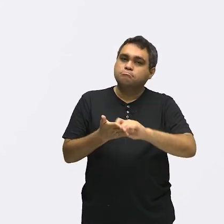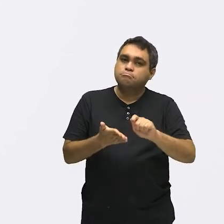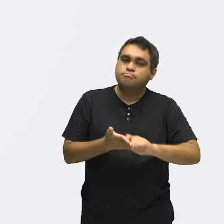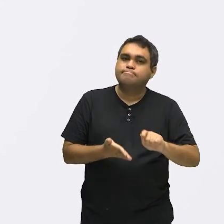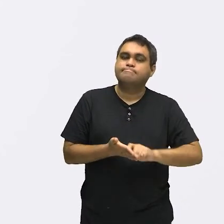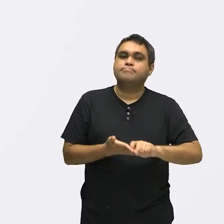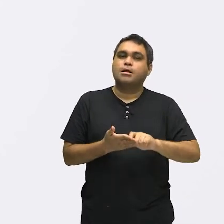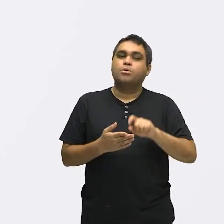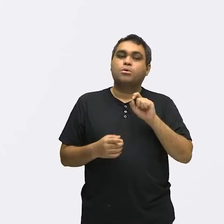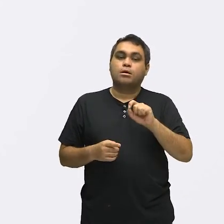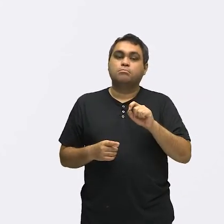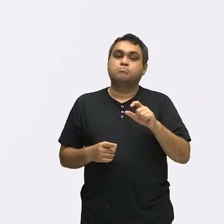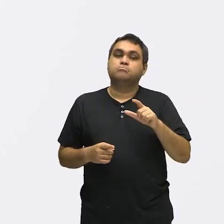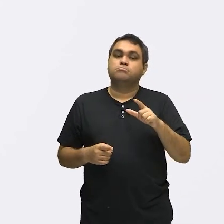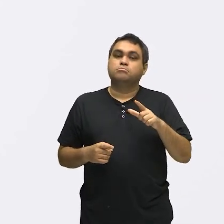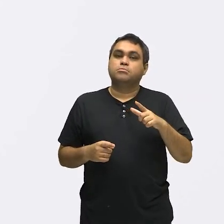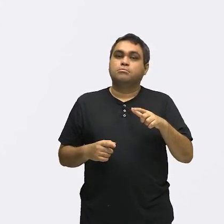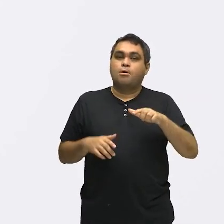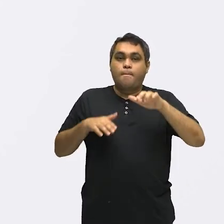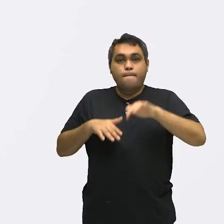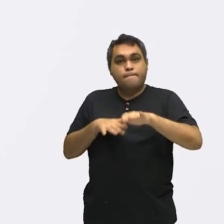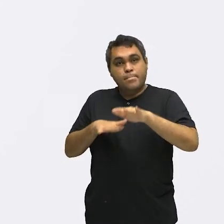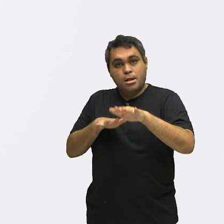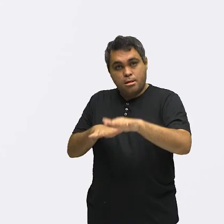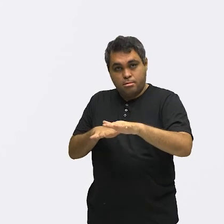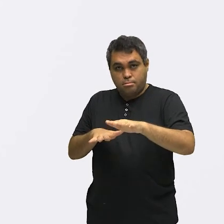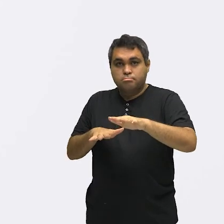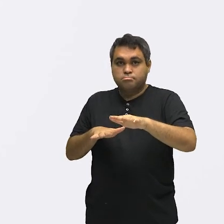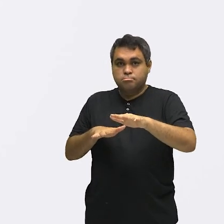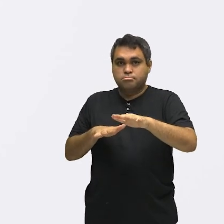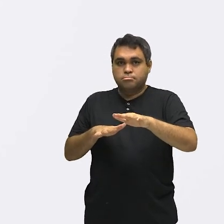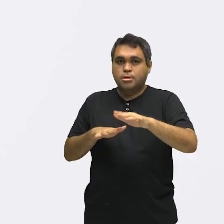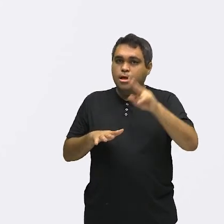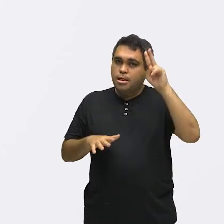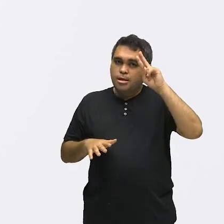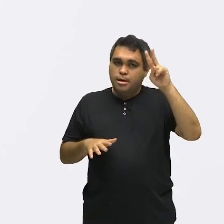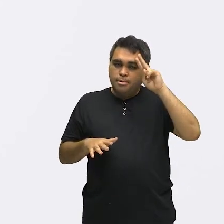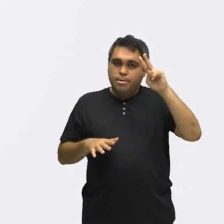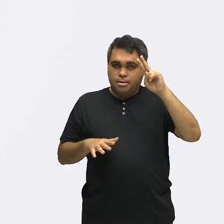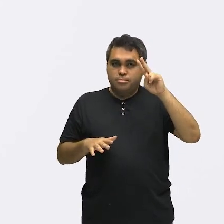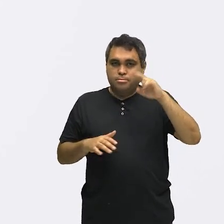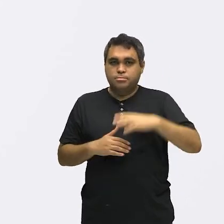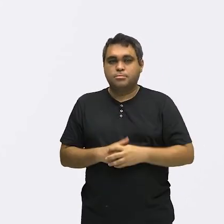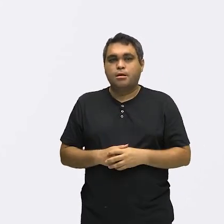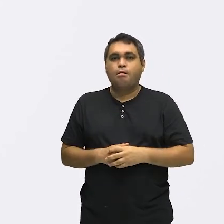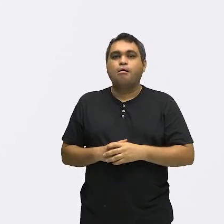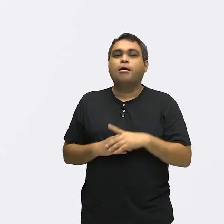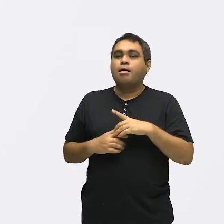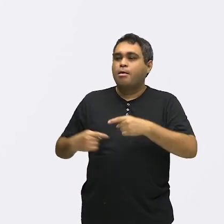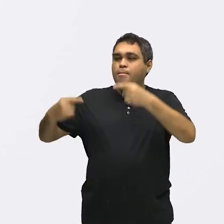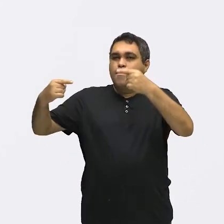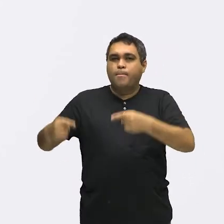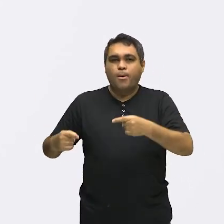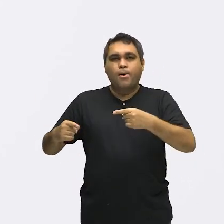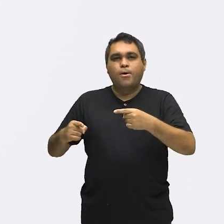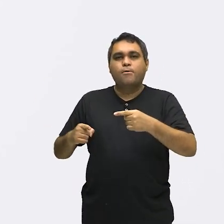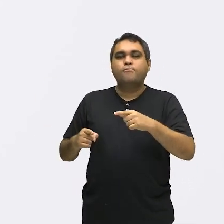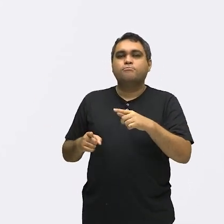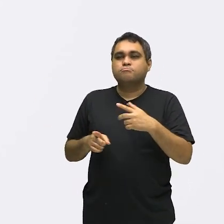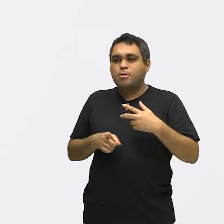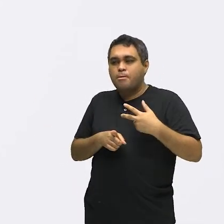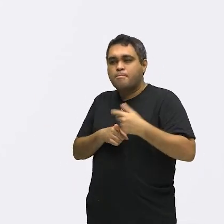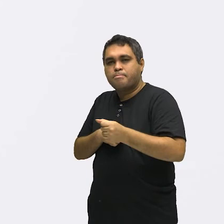a conquista militar. Lembrem-se que eu expliquei para vocês da pilhagem, que é justamente essa conquista militar que levava os povos